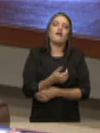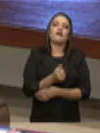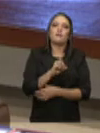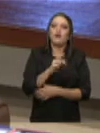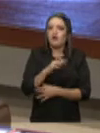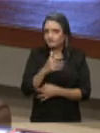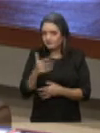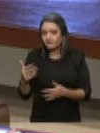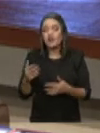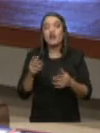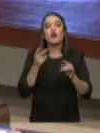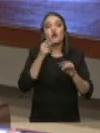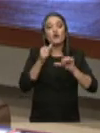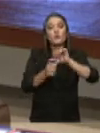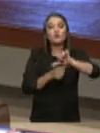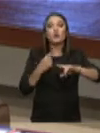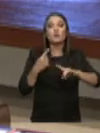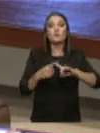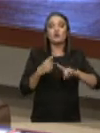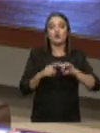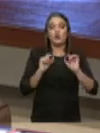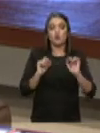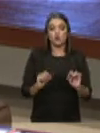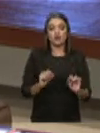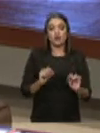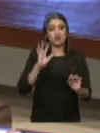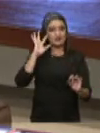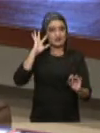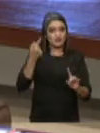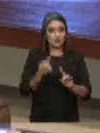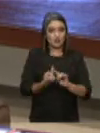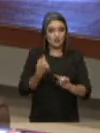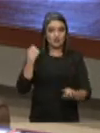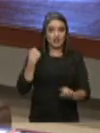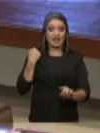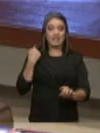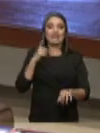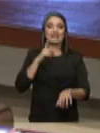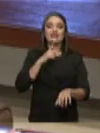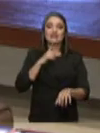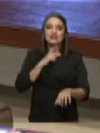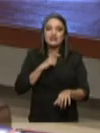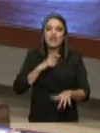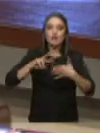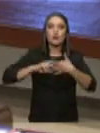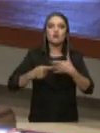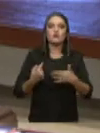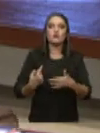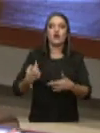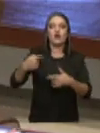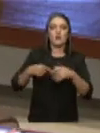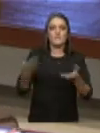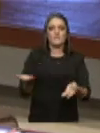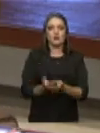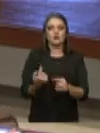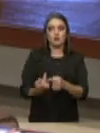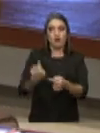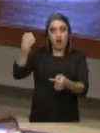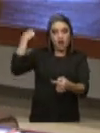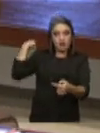as medidas de tutela antecipada tivessem efeitos ex nunc. E por que ela foi modificada? Ela